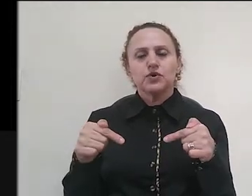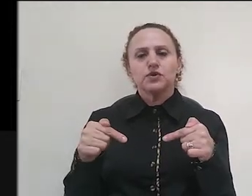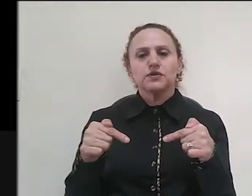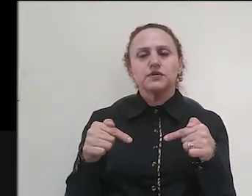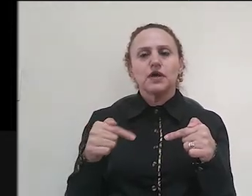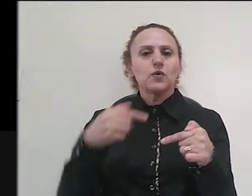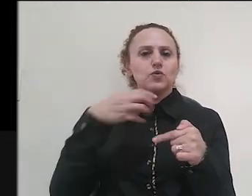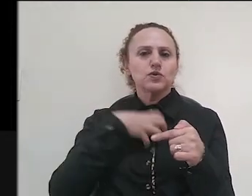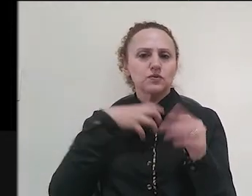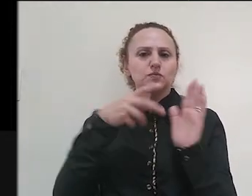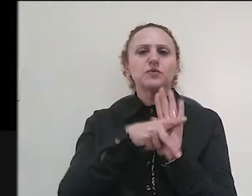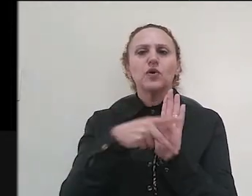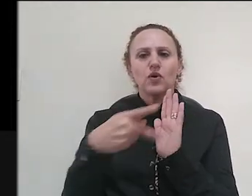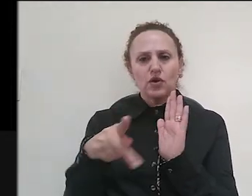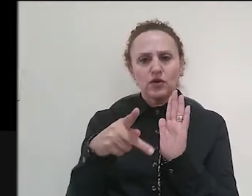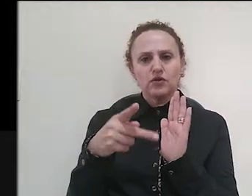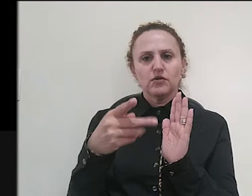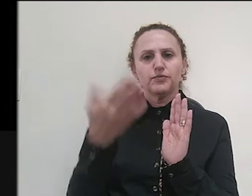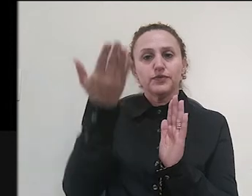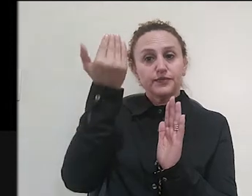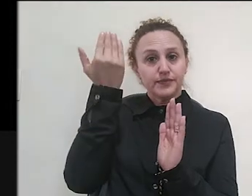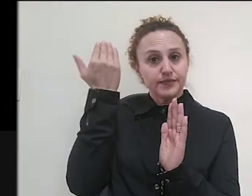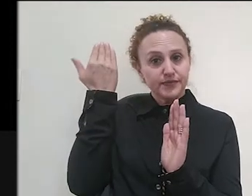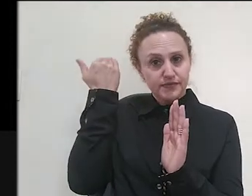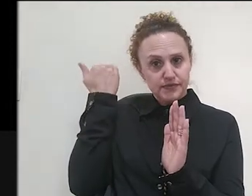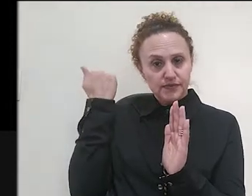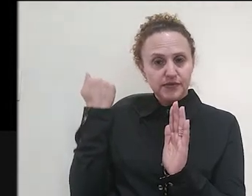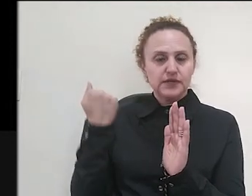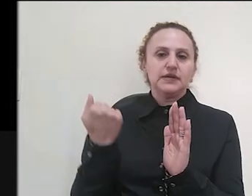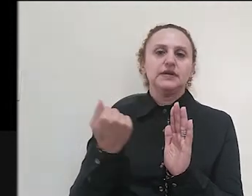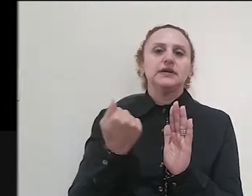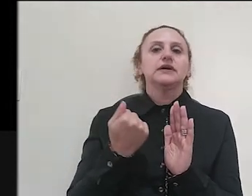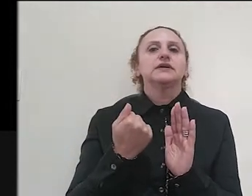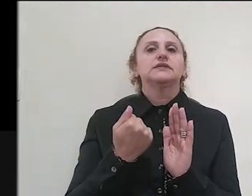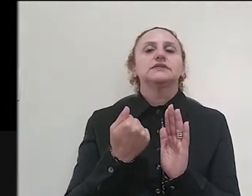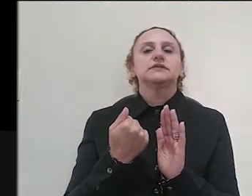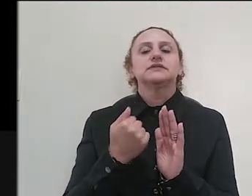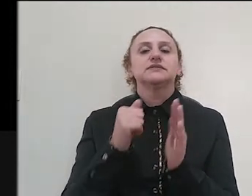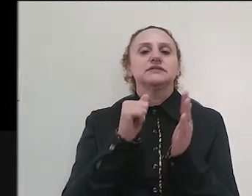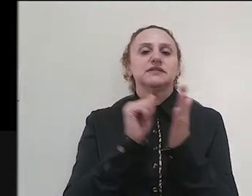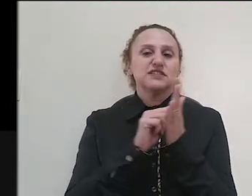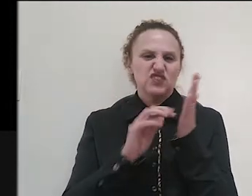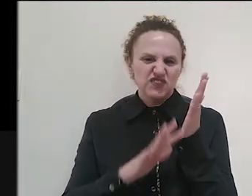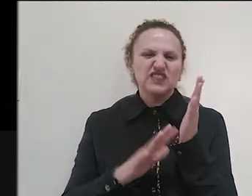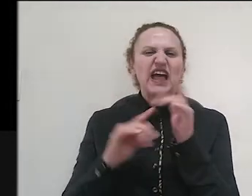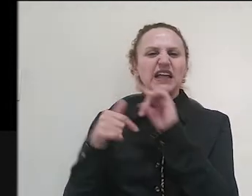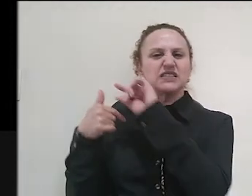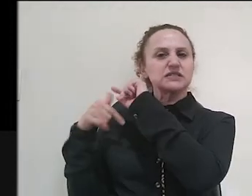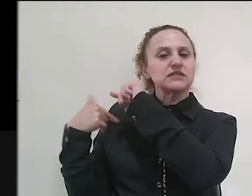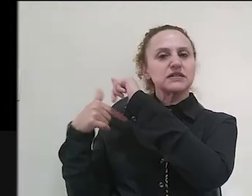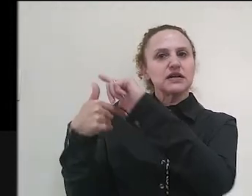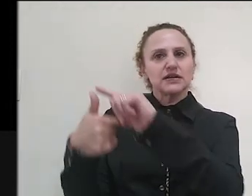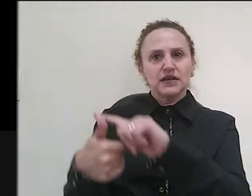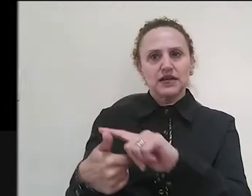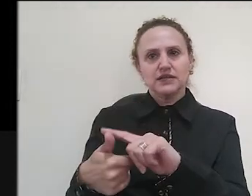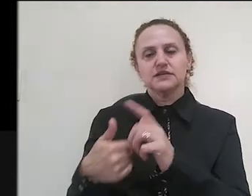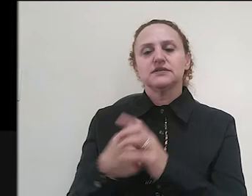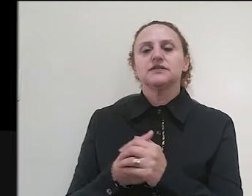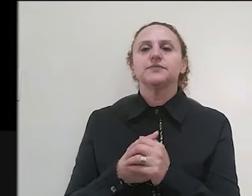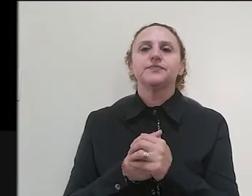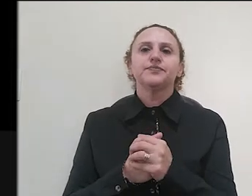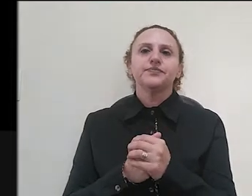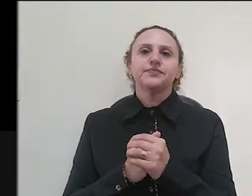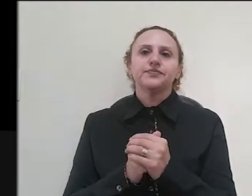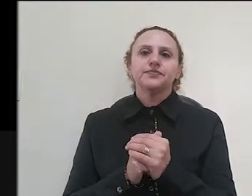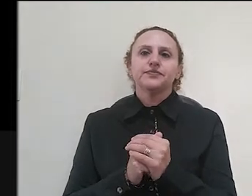identificado pela valorização da razão, pelo culto dos valores da antiguidade clássica e pelo humanismo. Algumas características que nós vimos são o antropocentrismo,